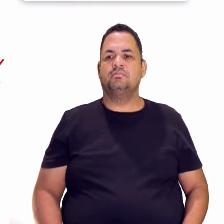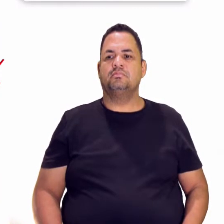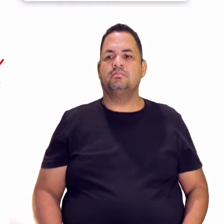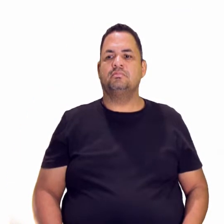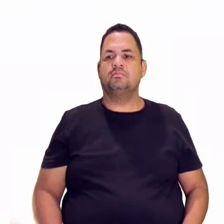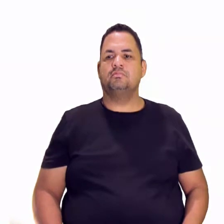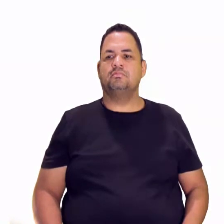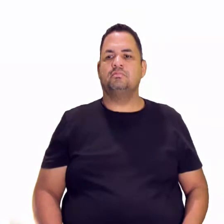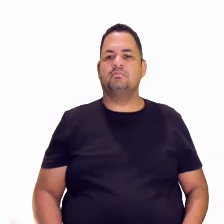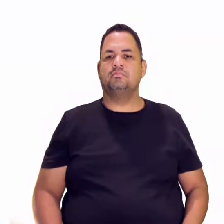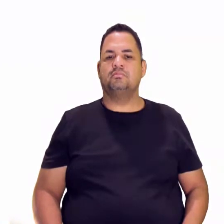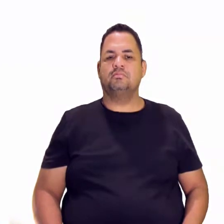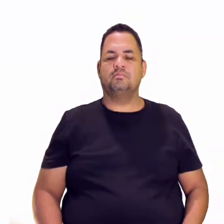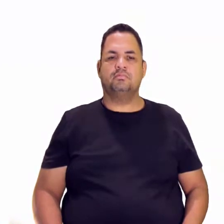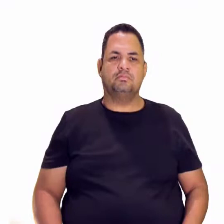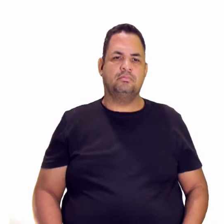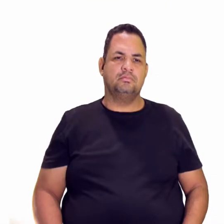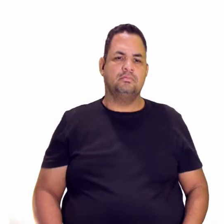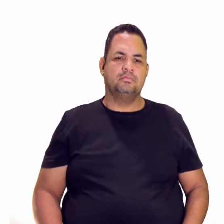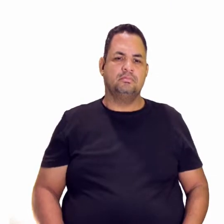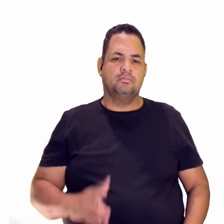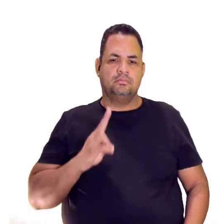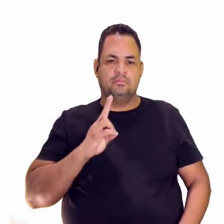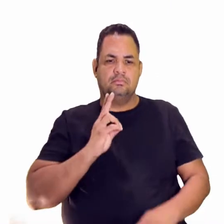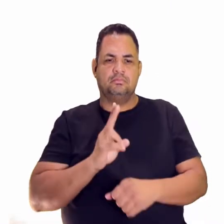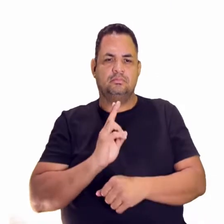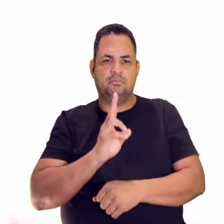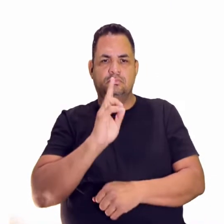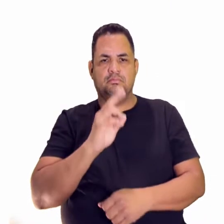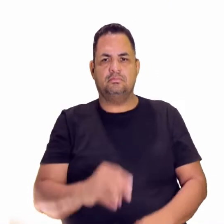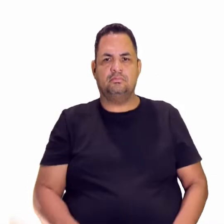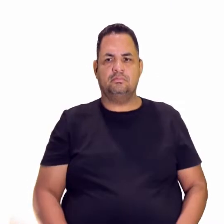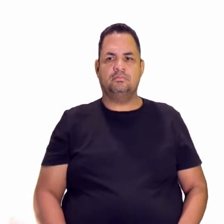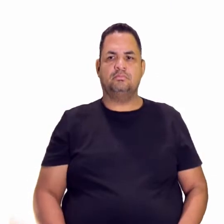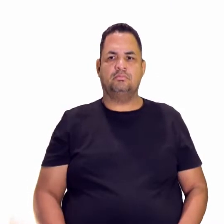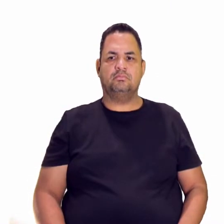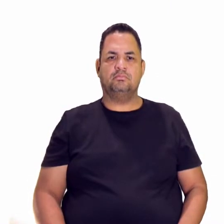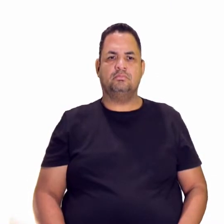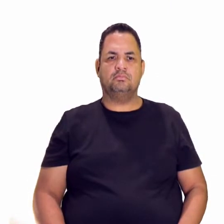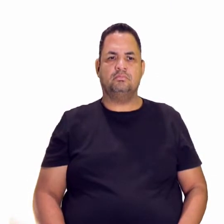Então, seguindo aqui, nós vamos ver aqui uma